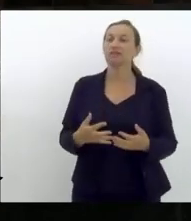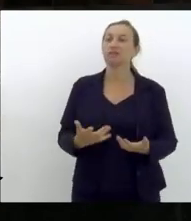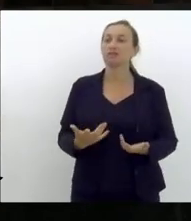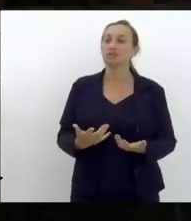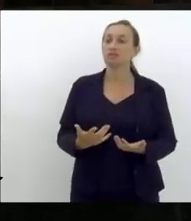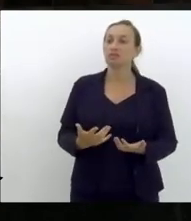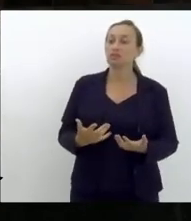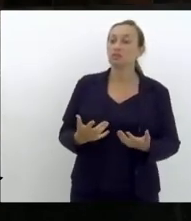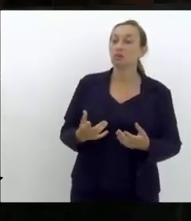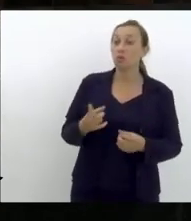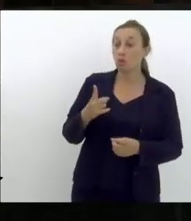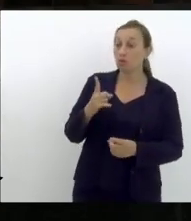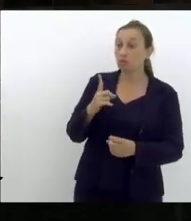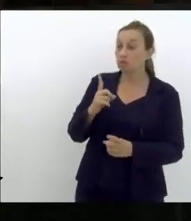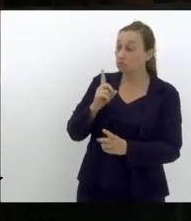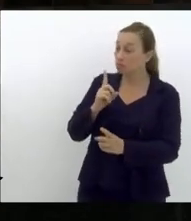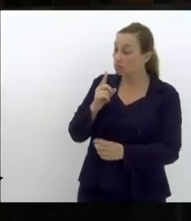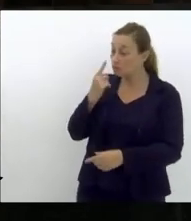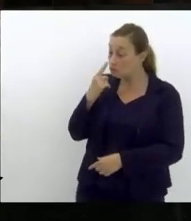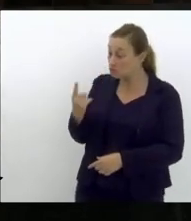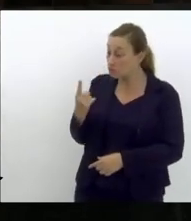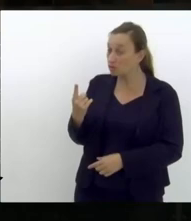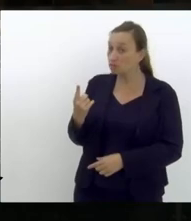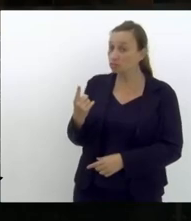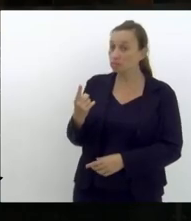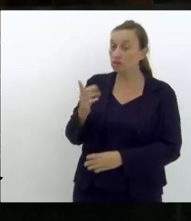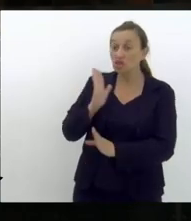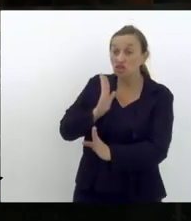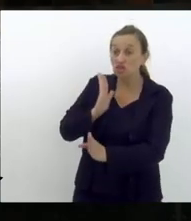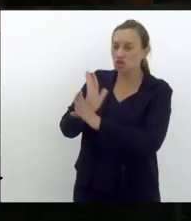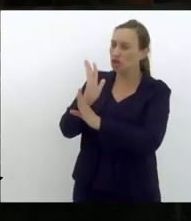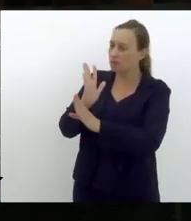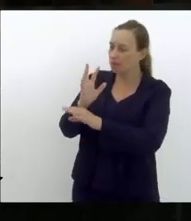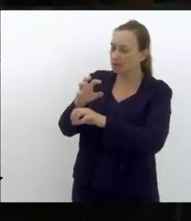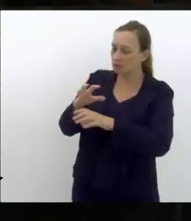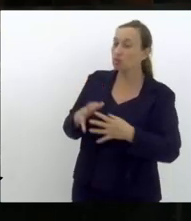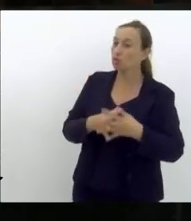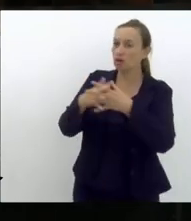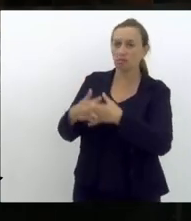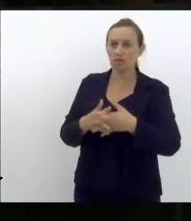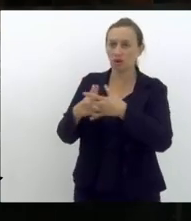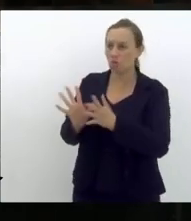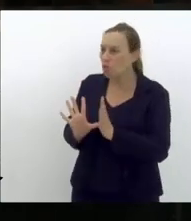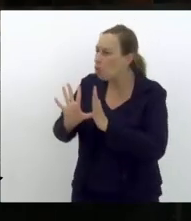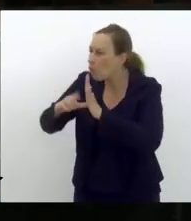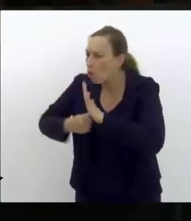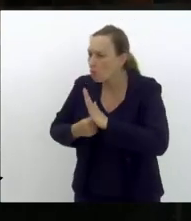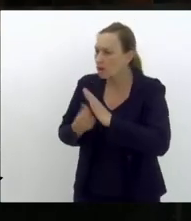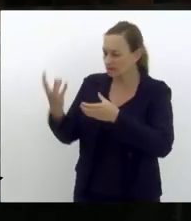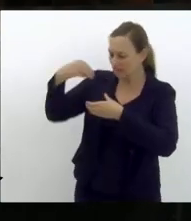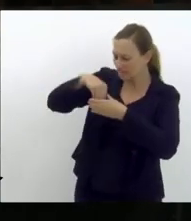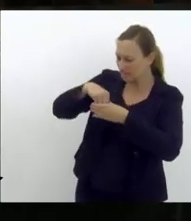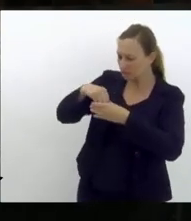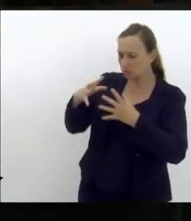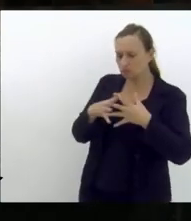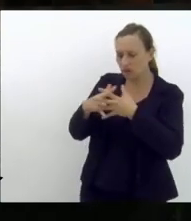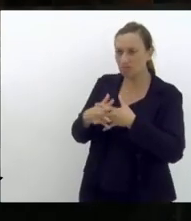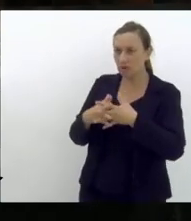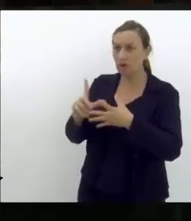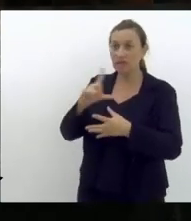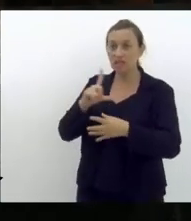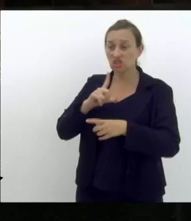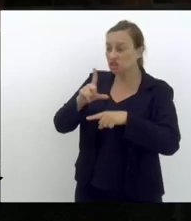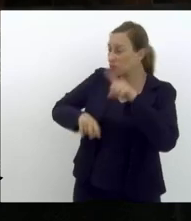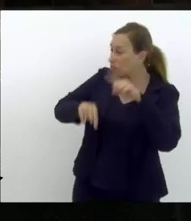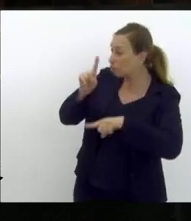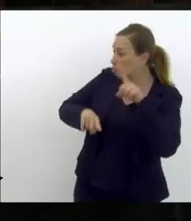quando se depararam com o caminhão roubado e dentro desse caminhão uma carga